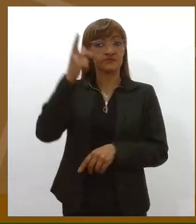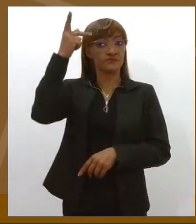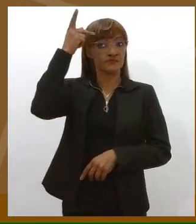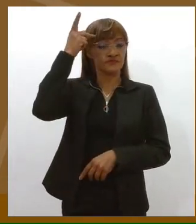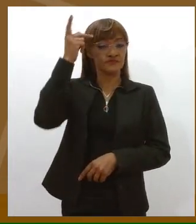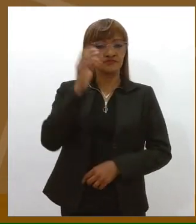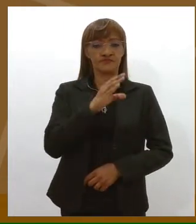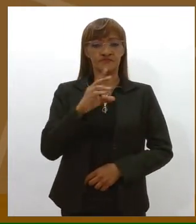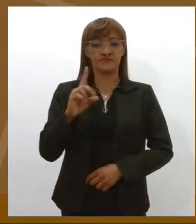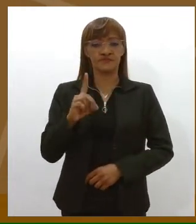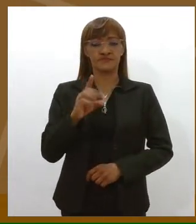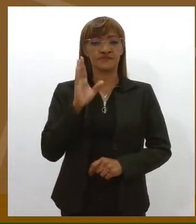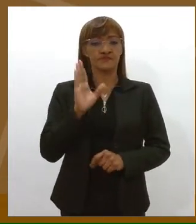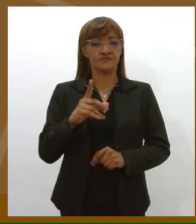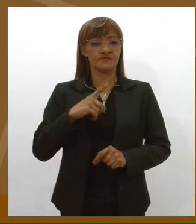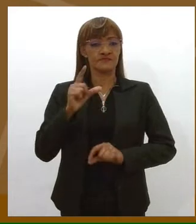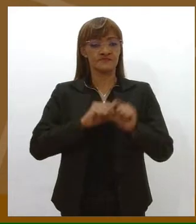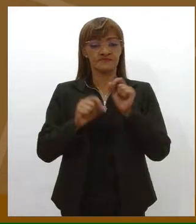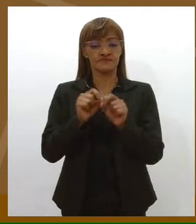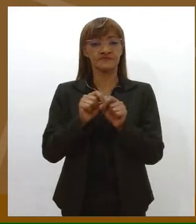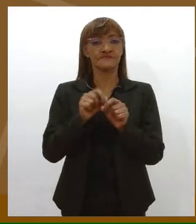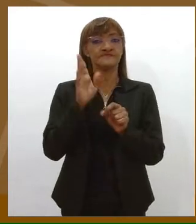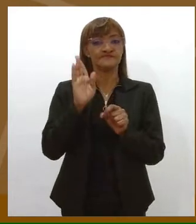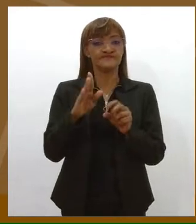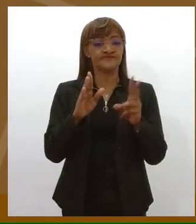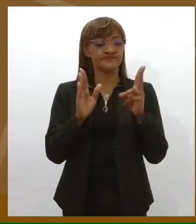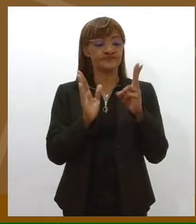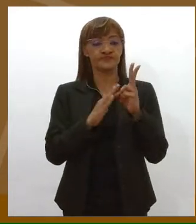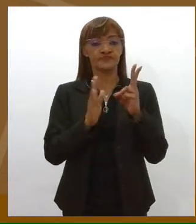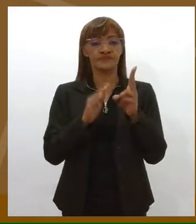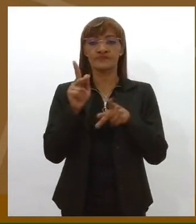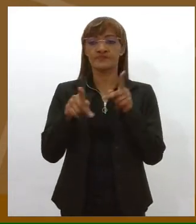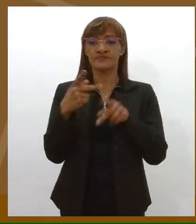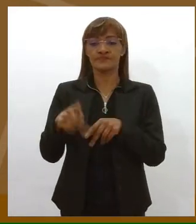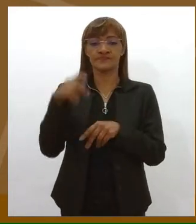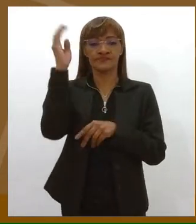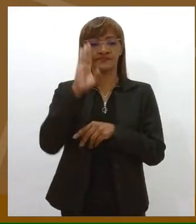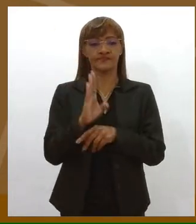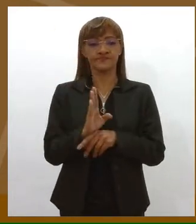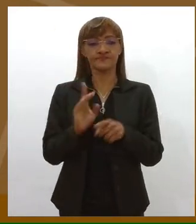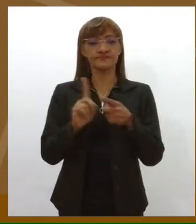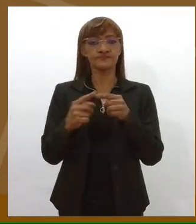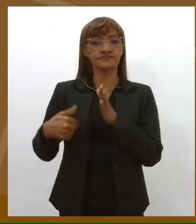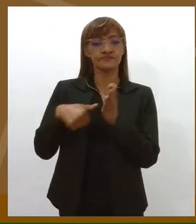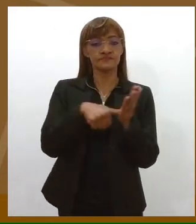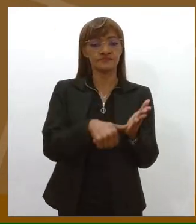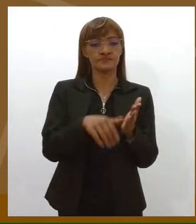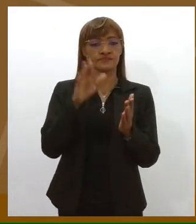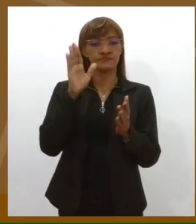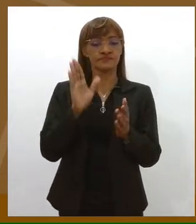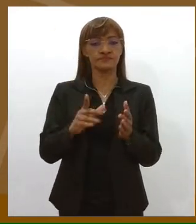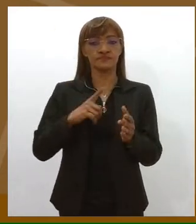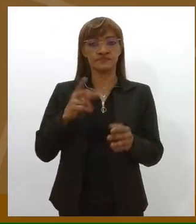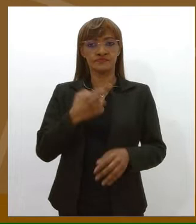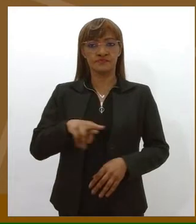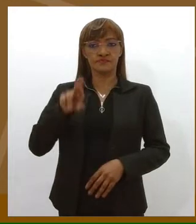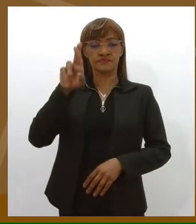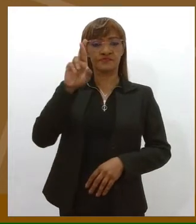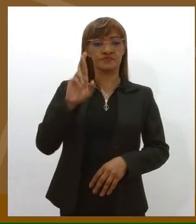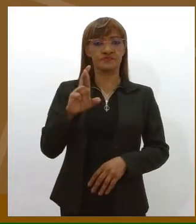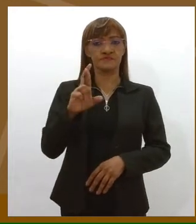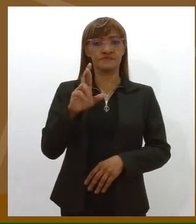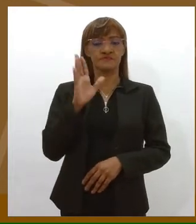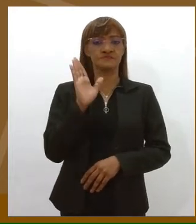da Articulação dos Povos Indígenas do Brasil e integrante do Conselho da Iniciativa Interreligiosa pelas Florestas